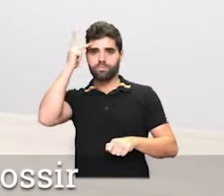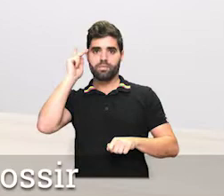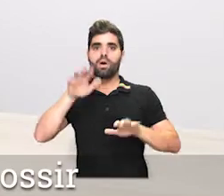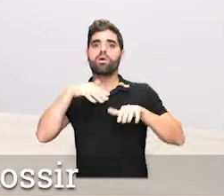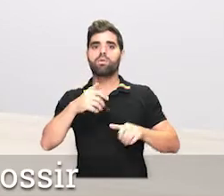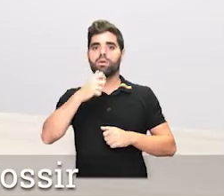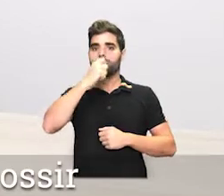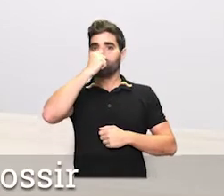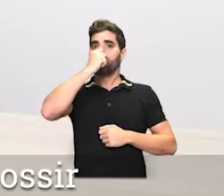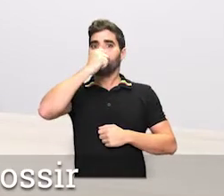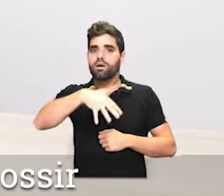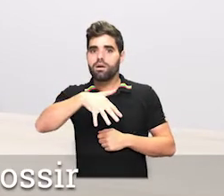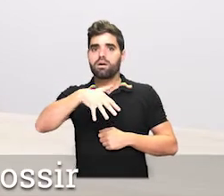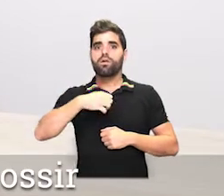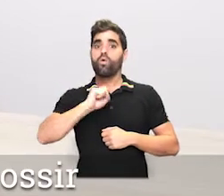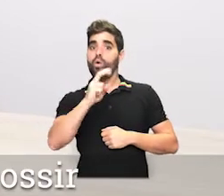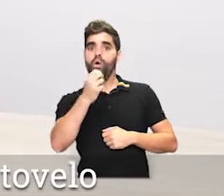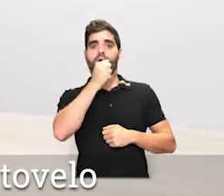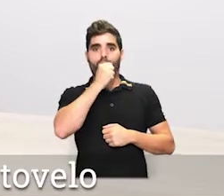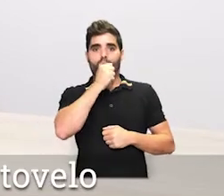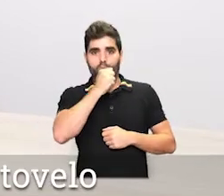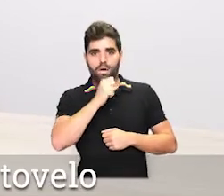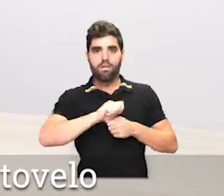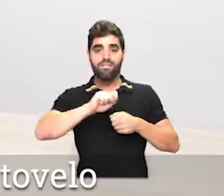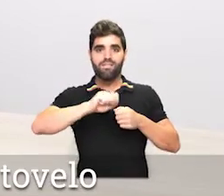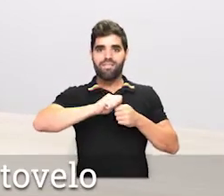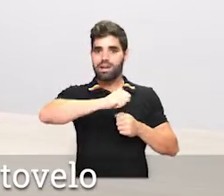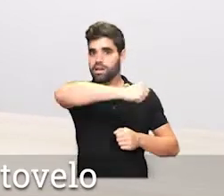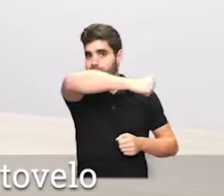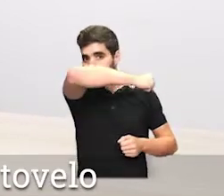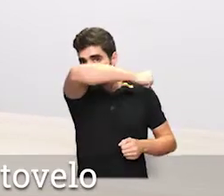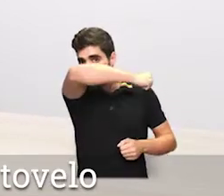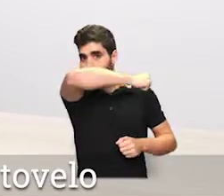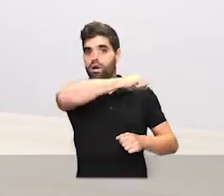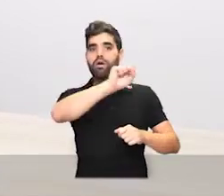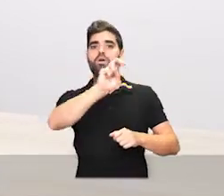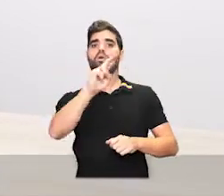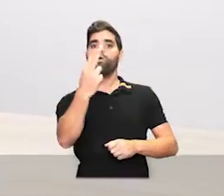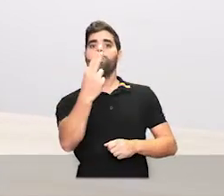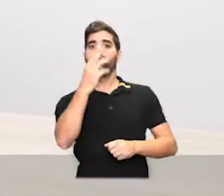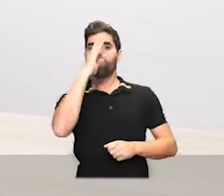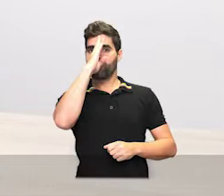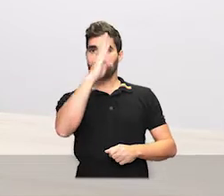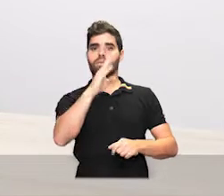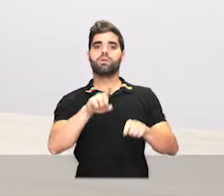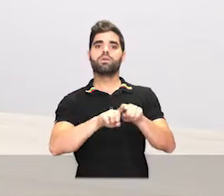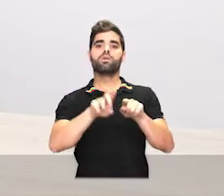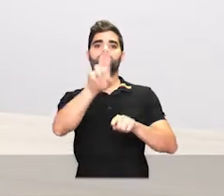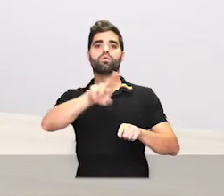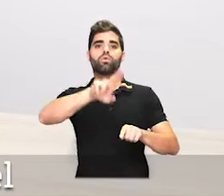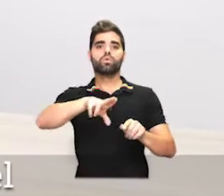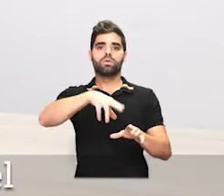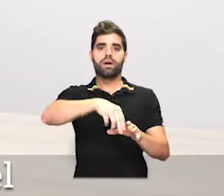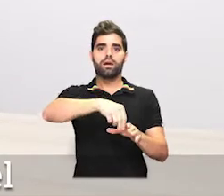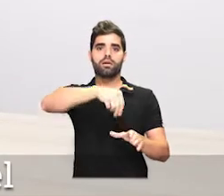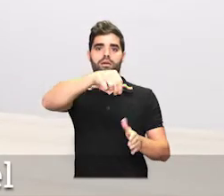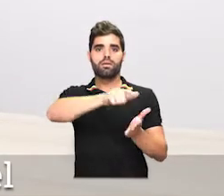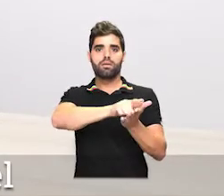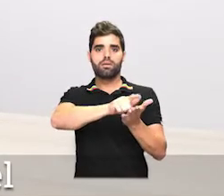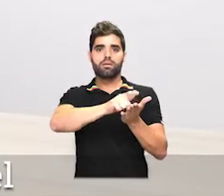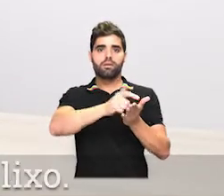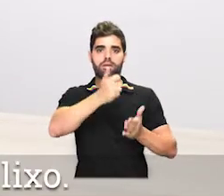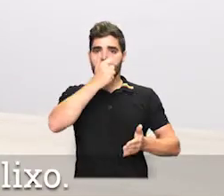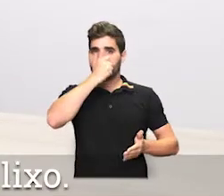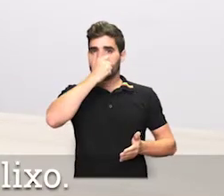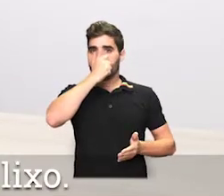for espirrar ou tossir, faça isso na dobra do cotovelo ou, principalmente, usar lenço em